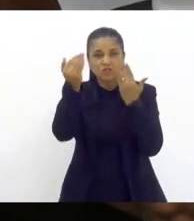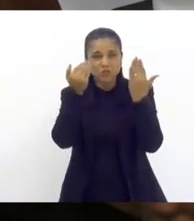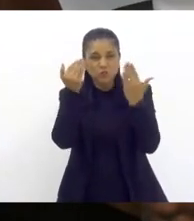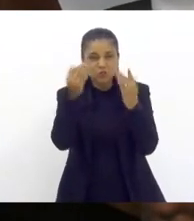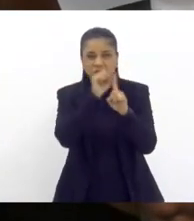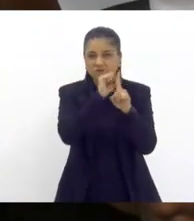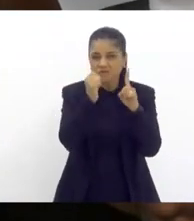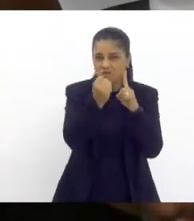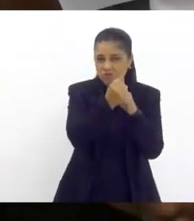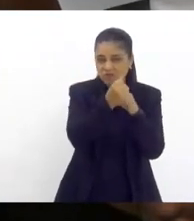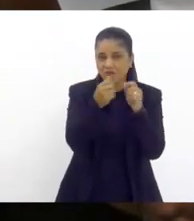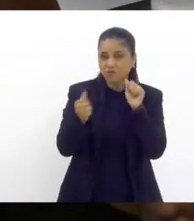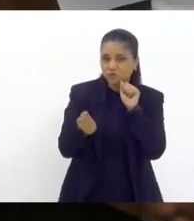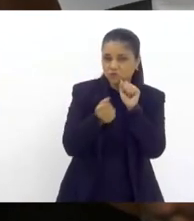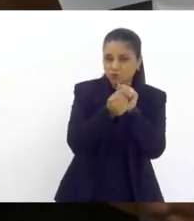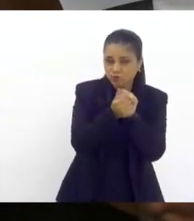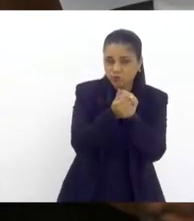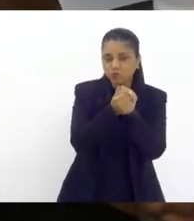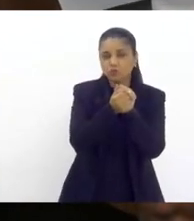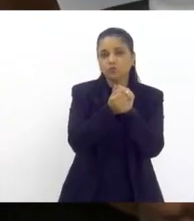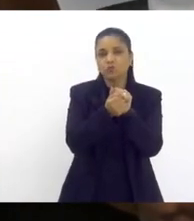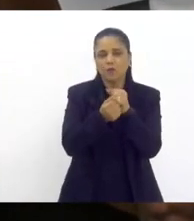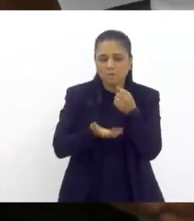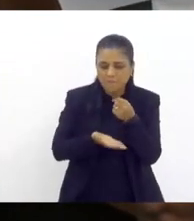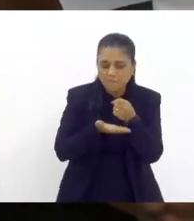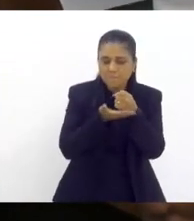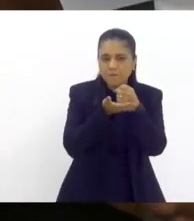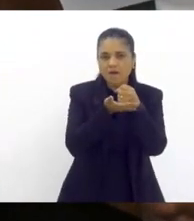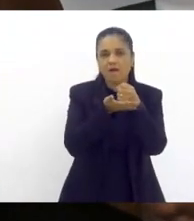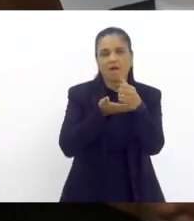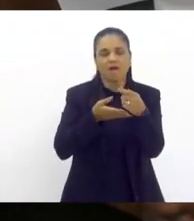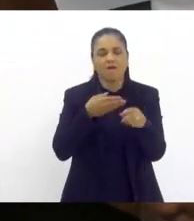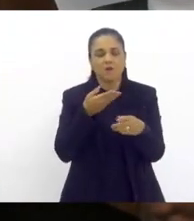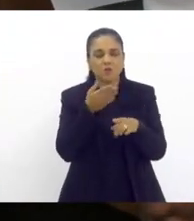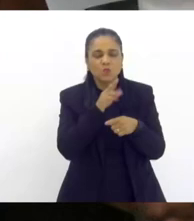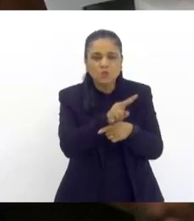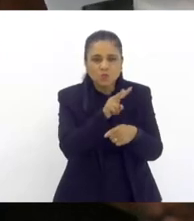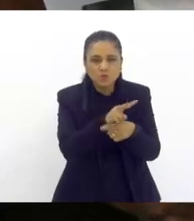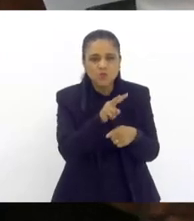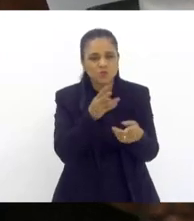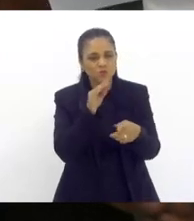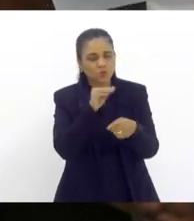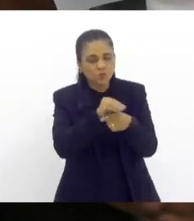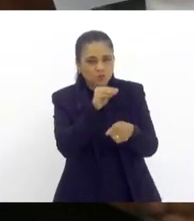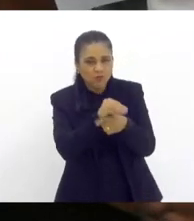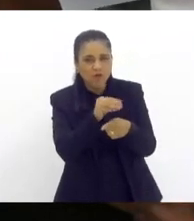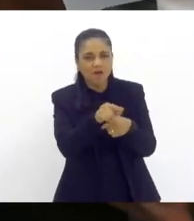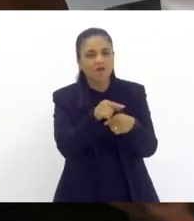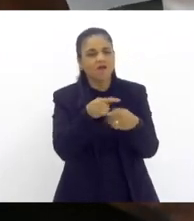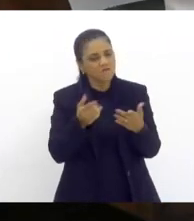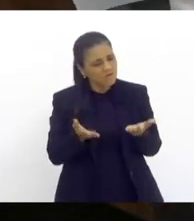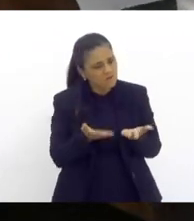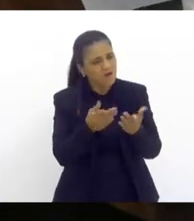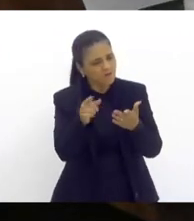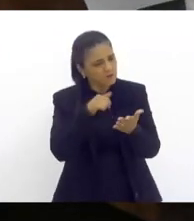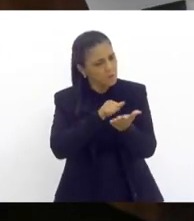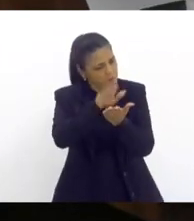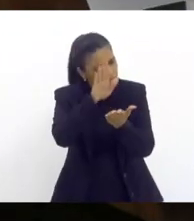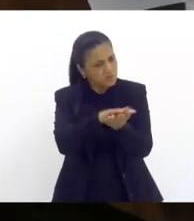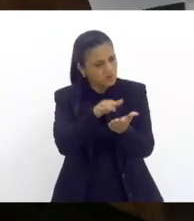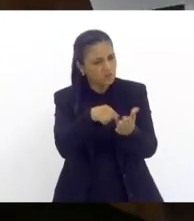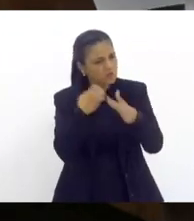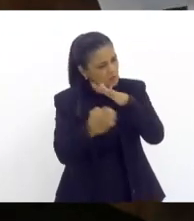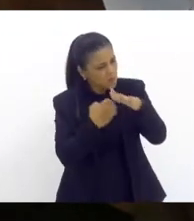assistentes sociais do mandato para convencer e dar suporte para as mulheres denunciarem que tinham sido demitidas porque